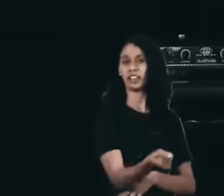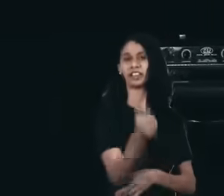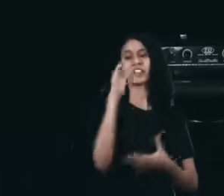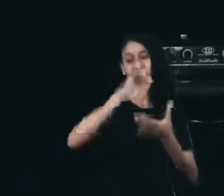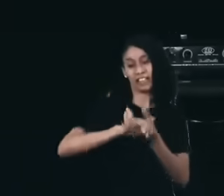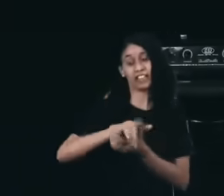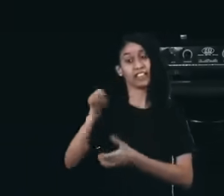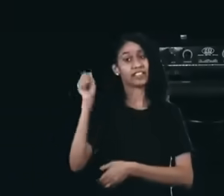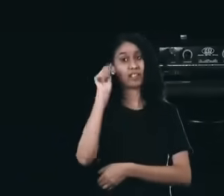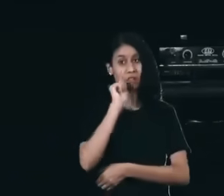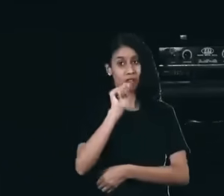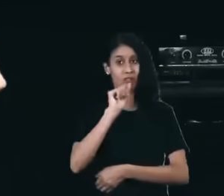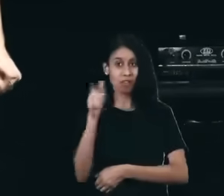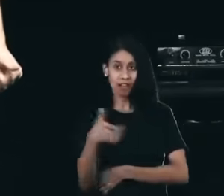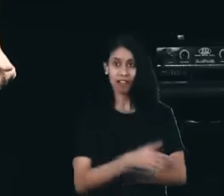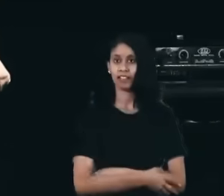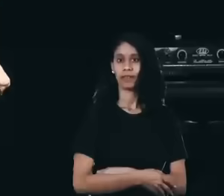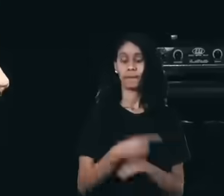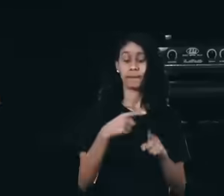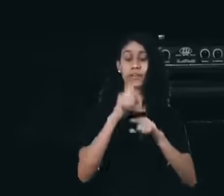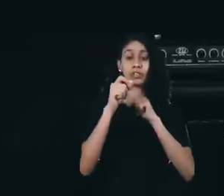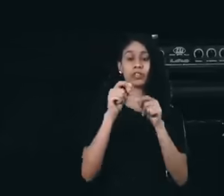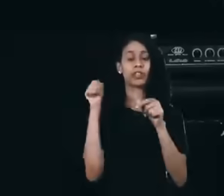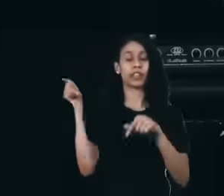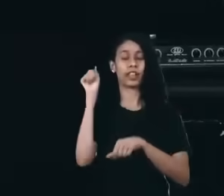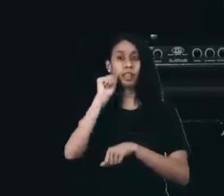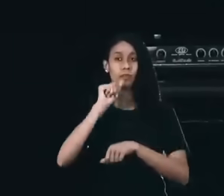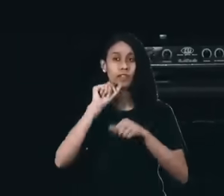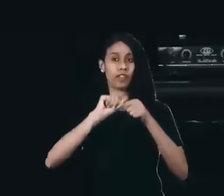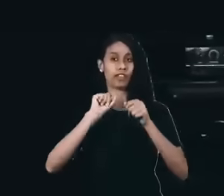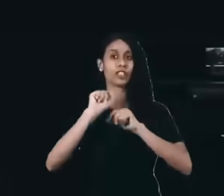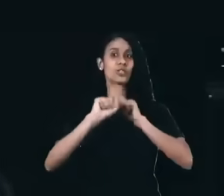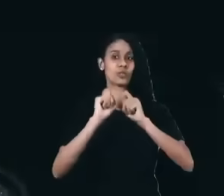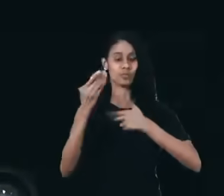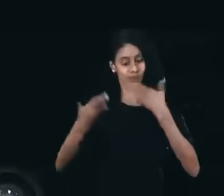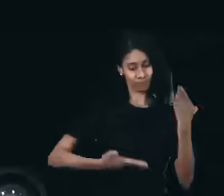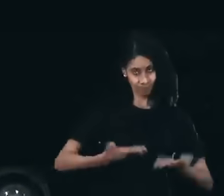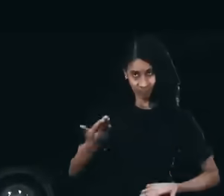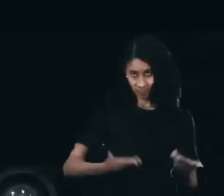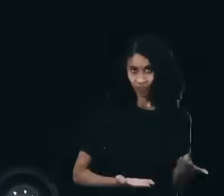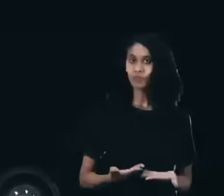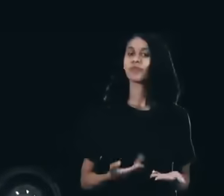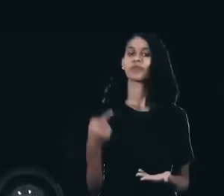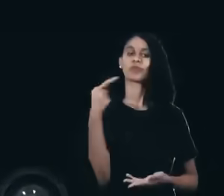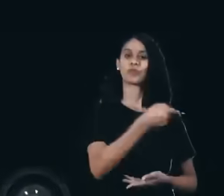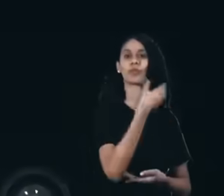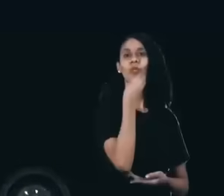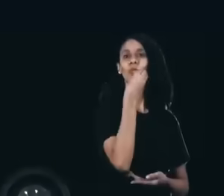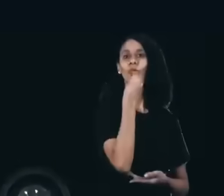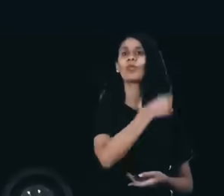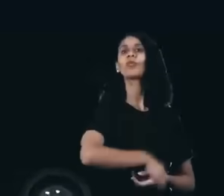com ela. Mas o que foi que ela fez? Serviu Eliezer.